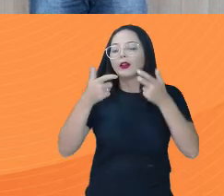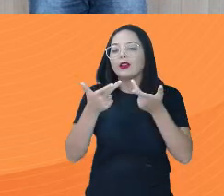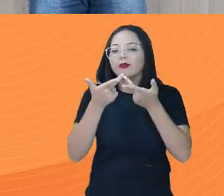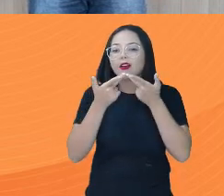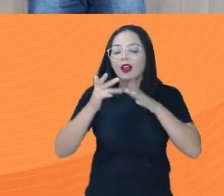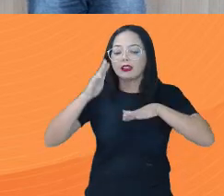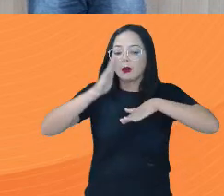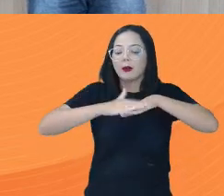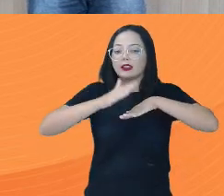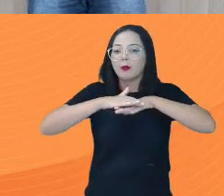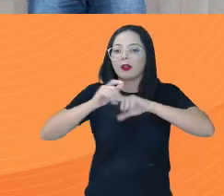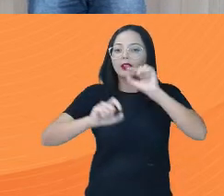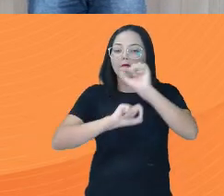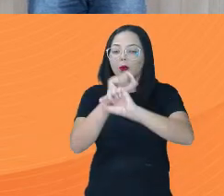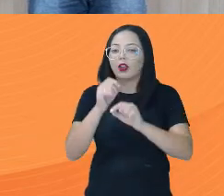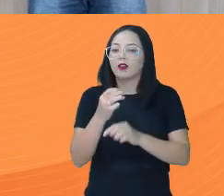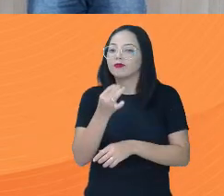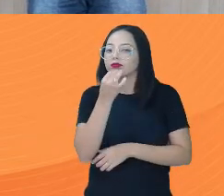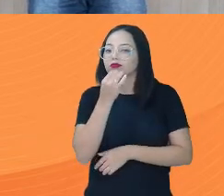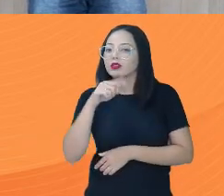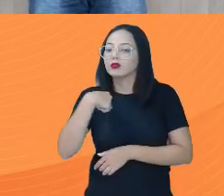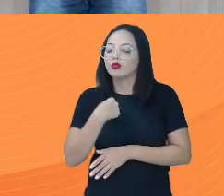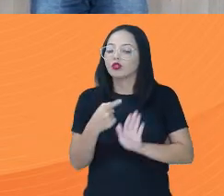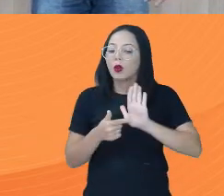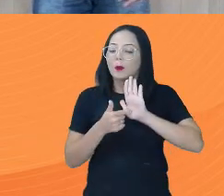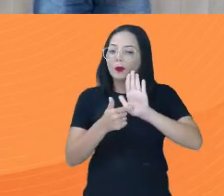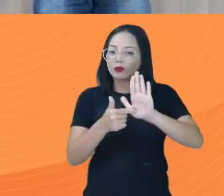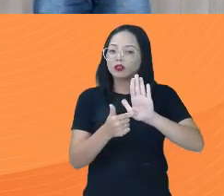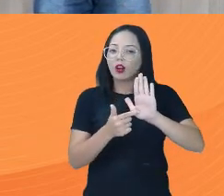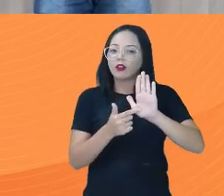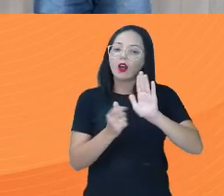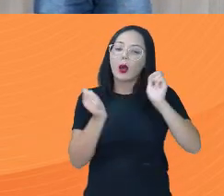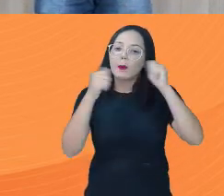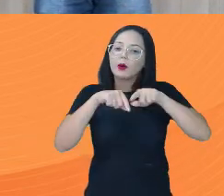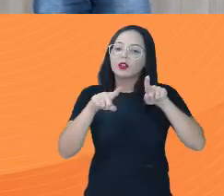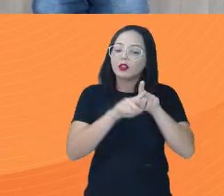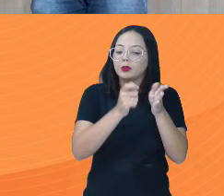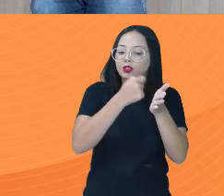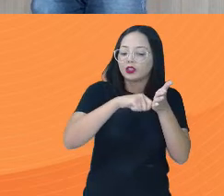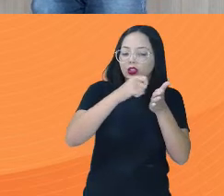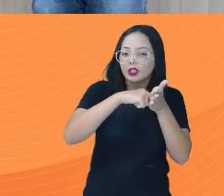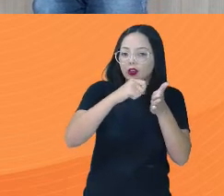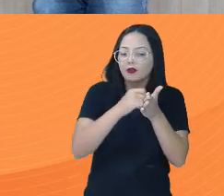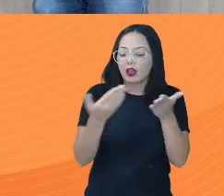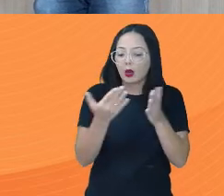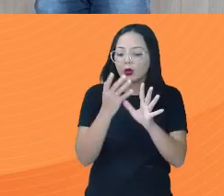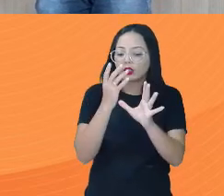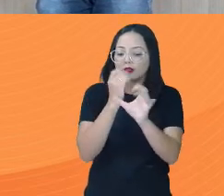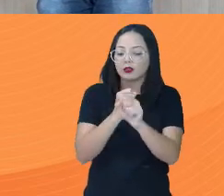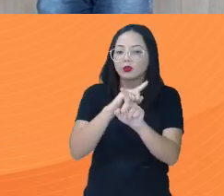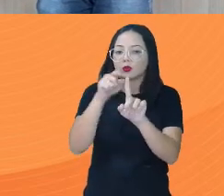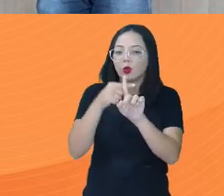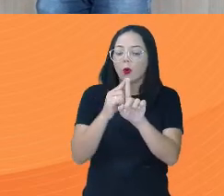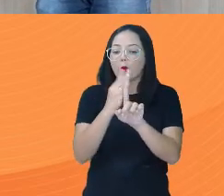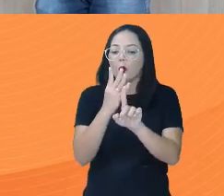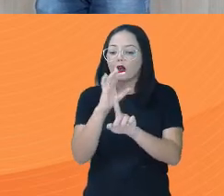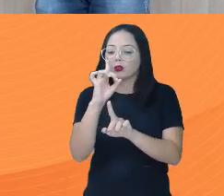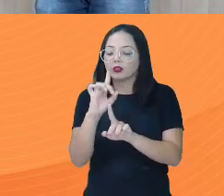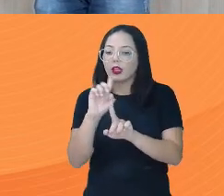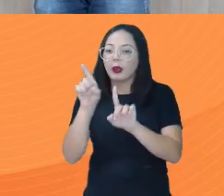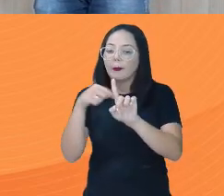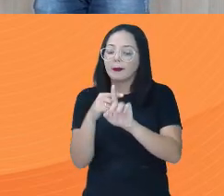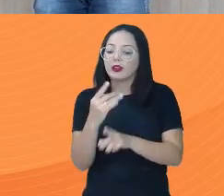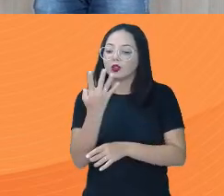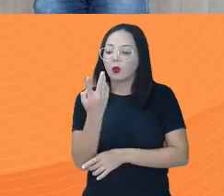na matemática de colocar em evidência, certo? Eu posso escrever essa soma aí do 4D com